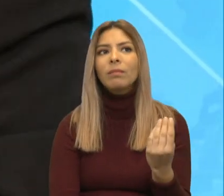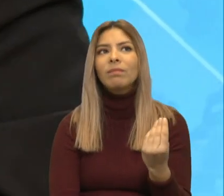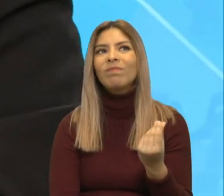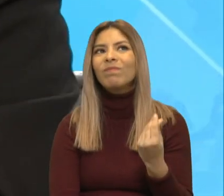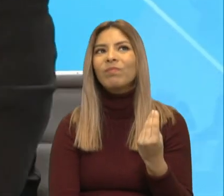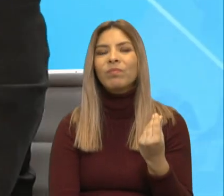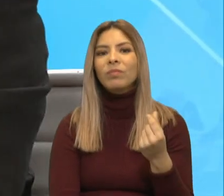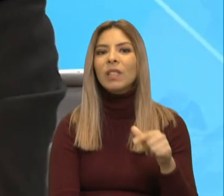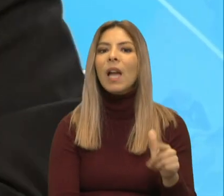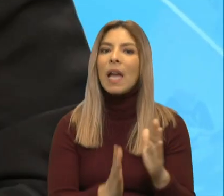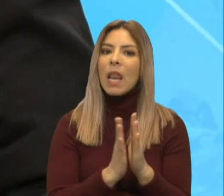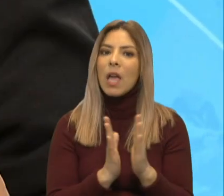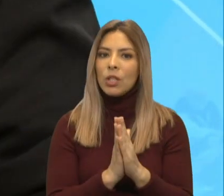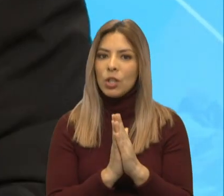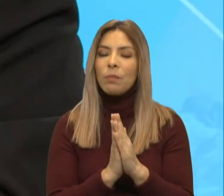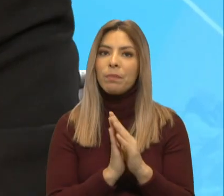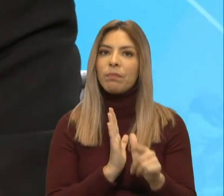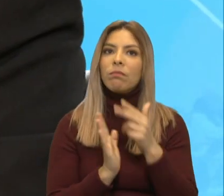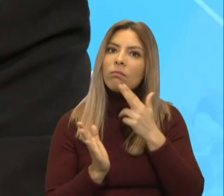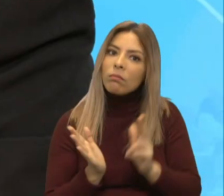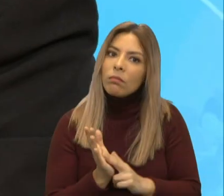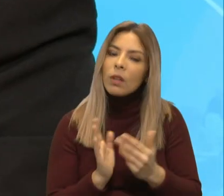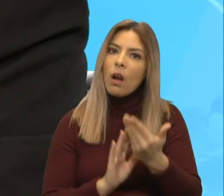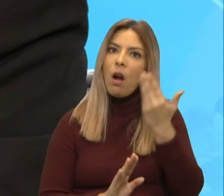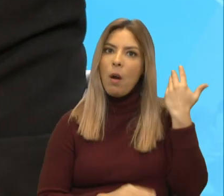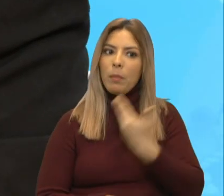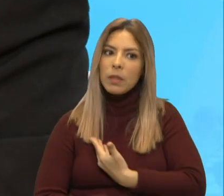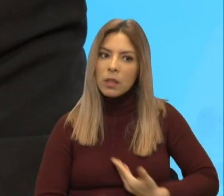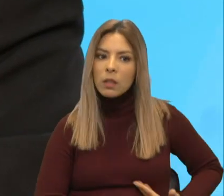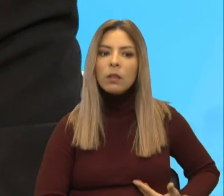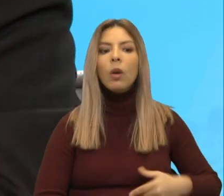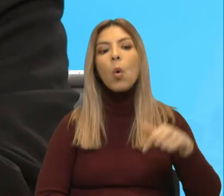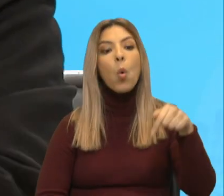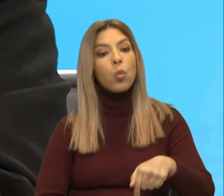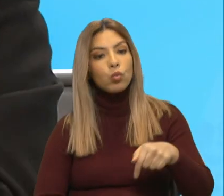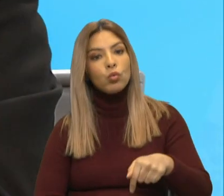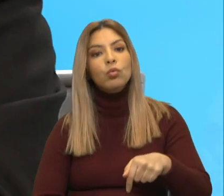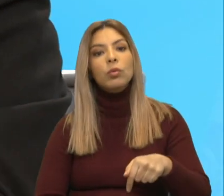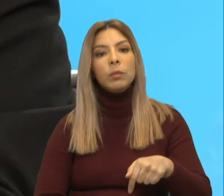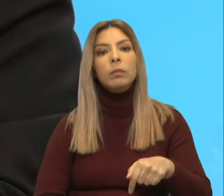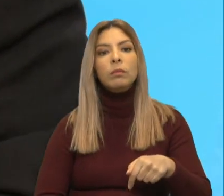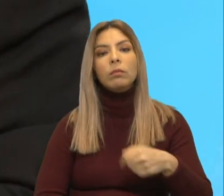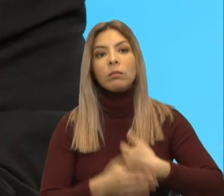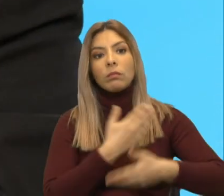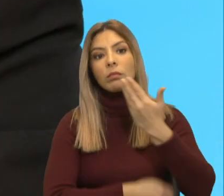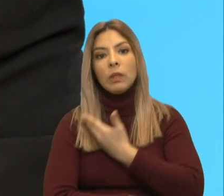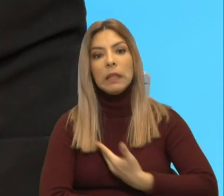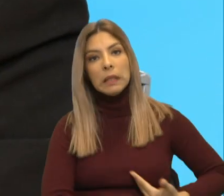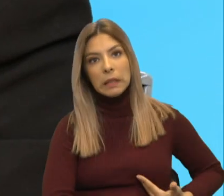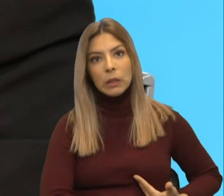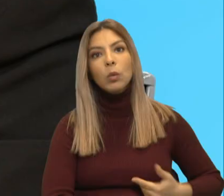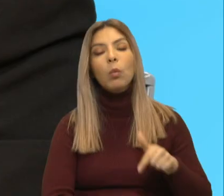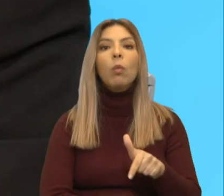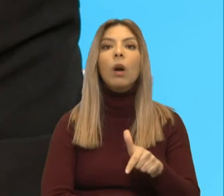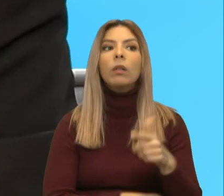é uma igreja que tem raízes no passado e hoje aquilo que antigamente eram os missionários que tinham uma